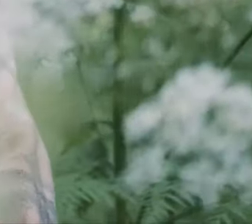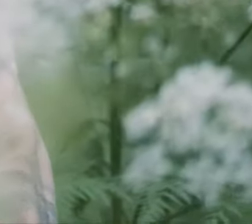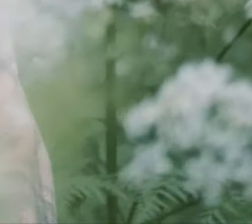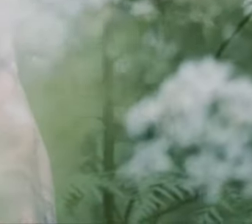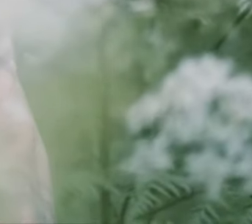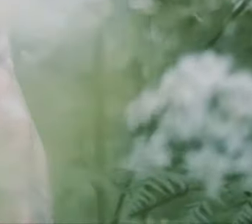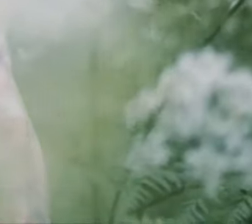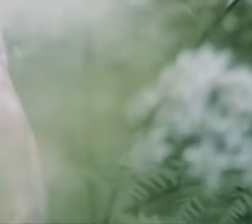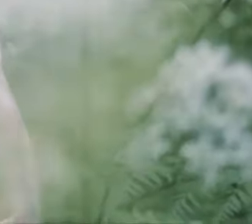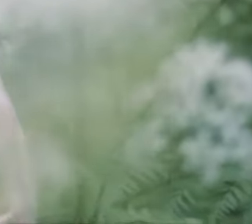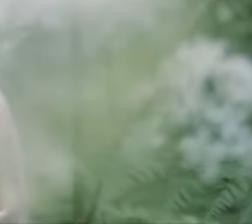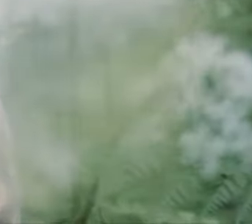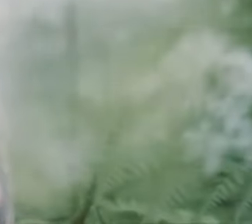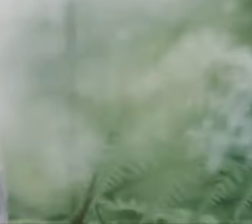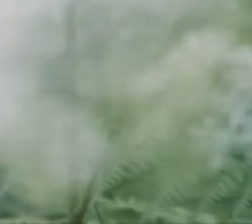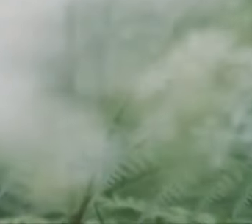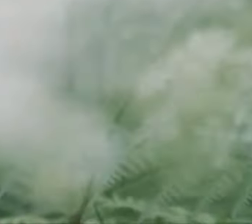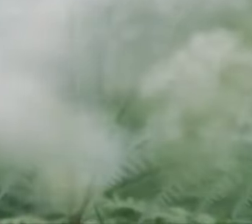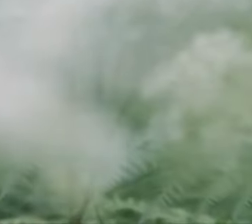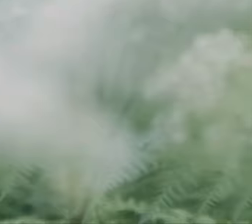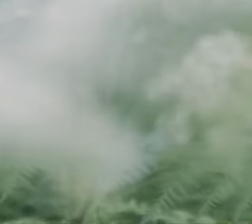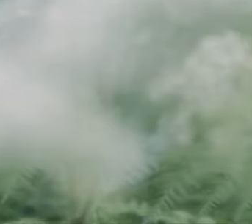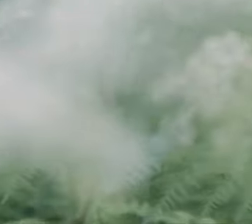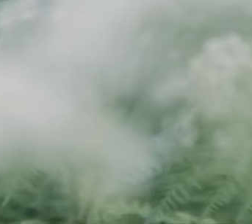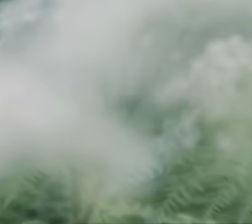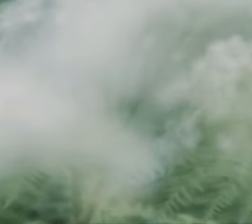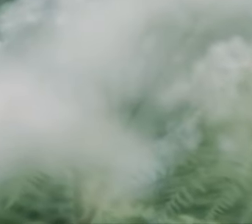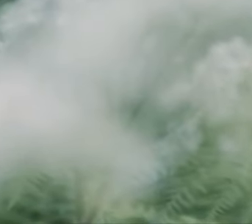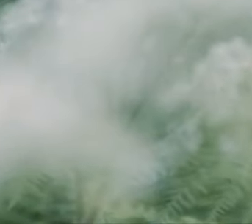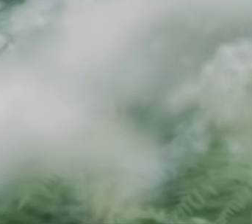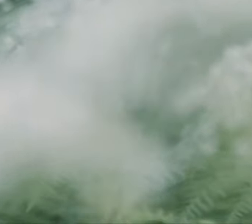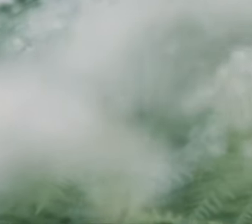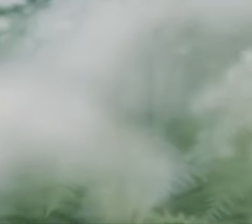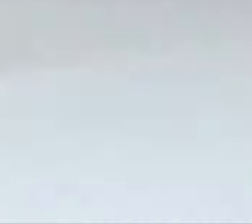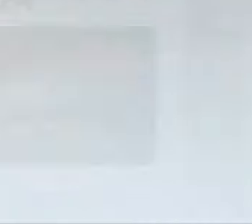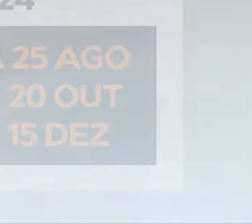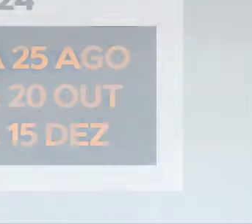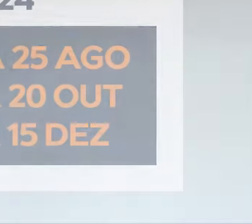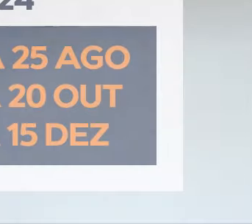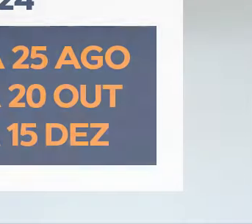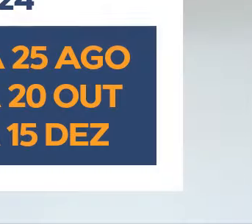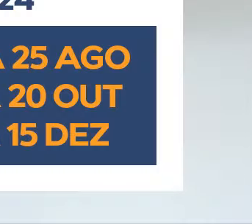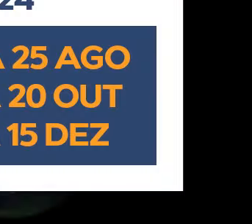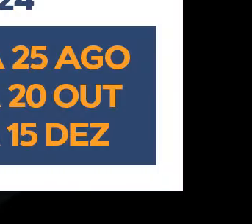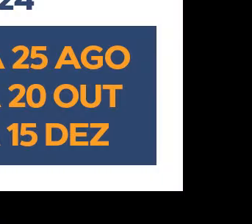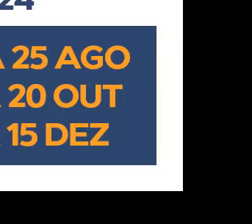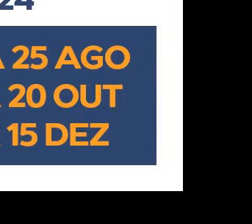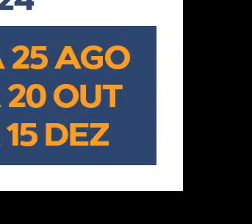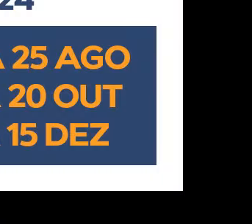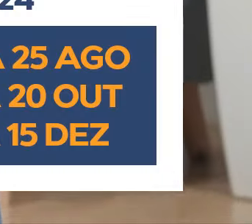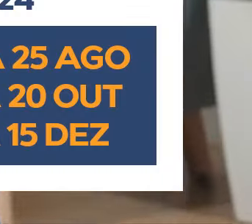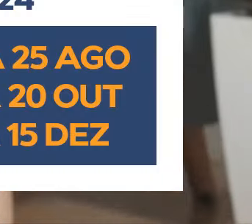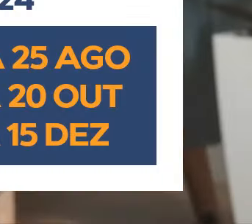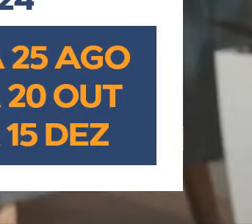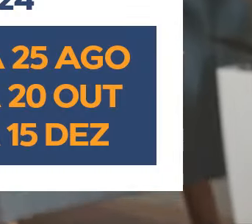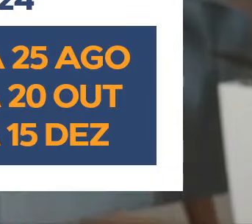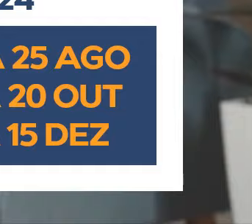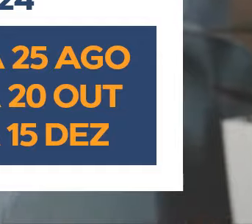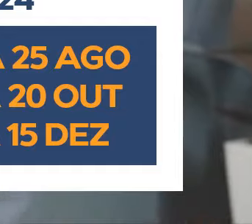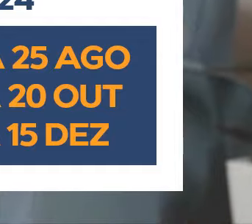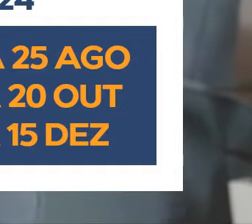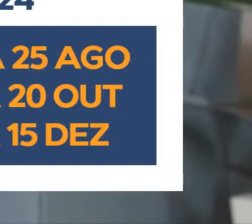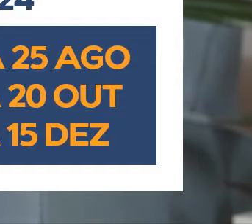Jardim de Deus um refúgio um no Recomeço pare de sofrer